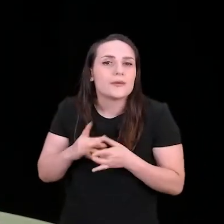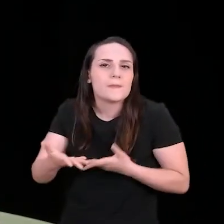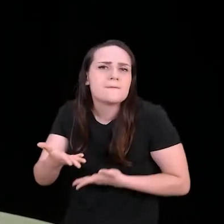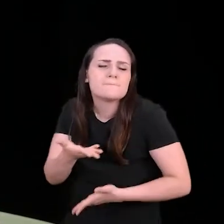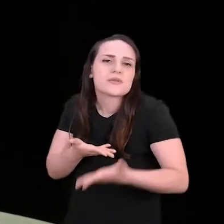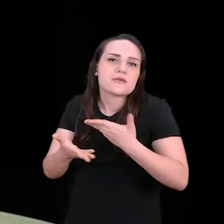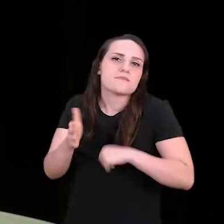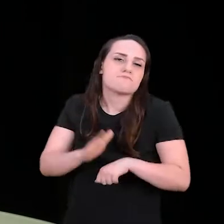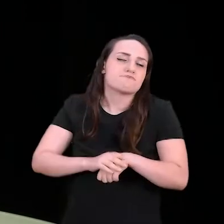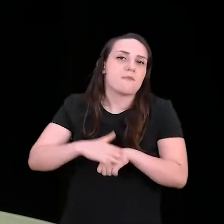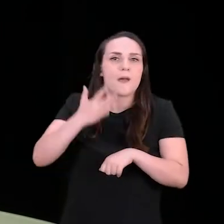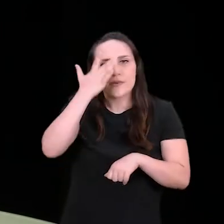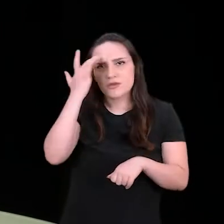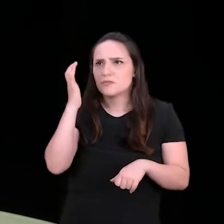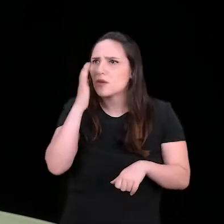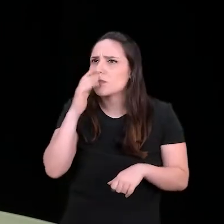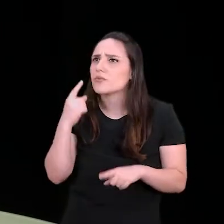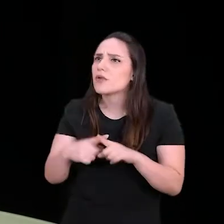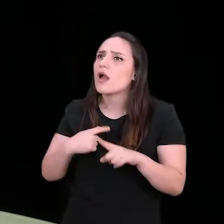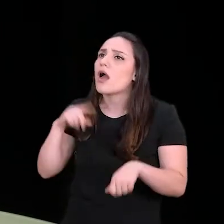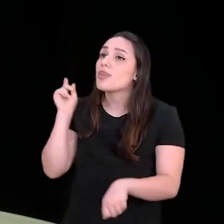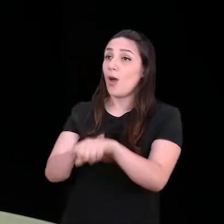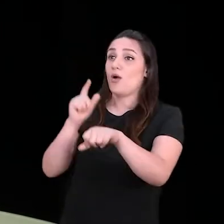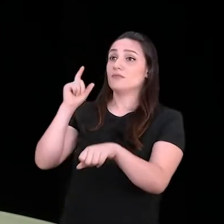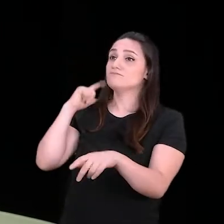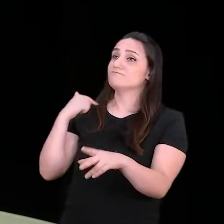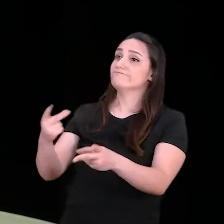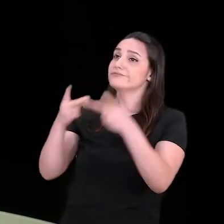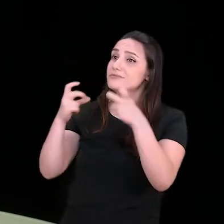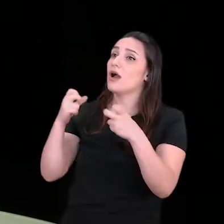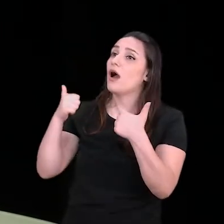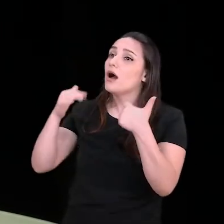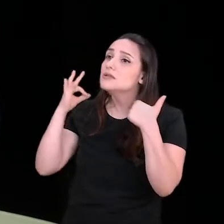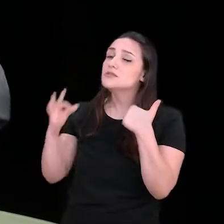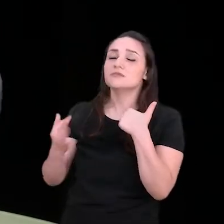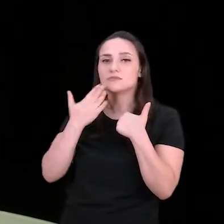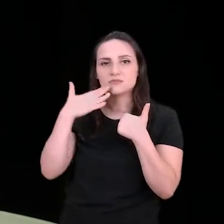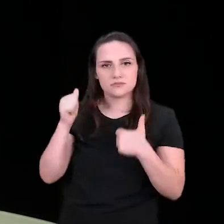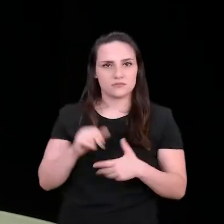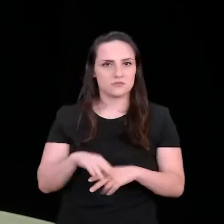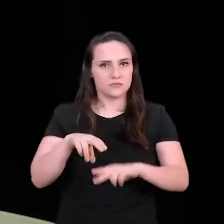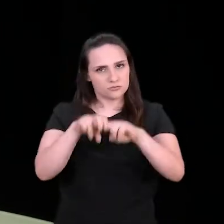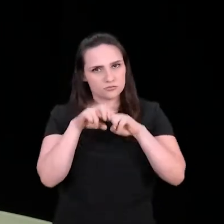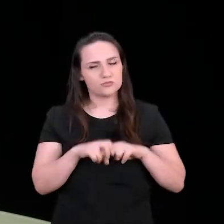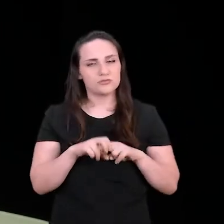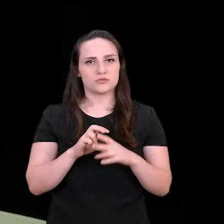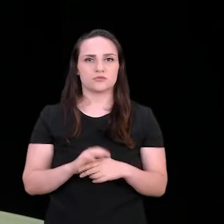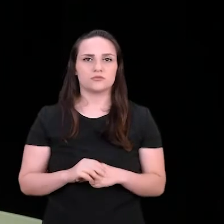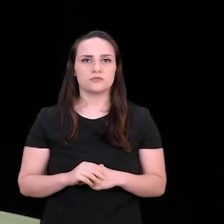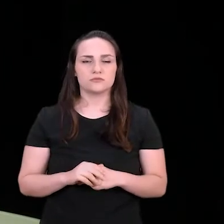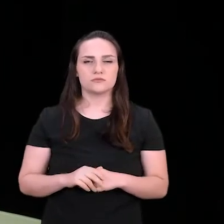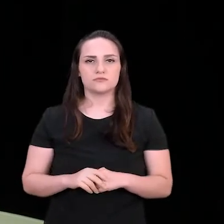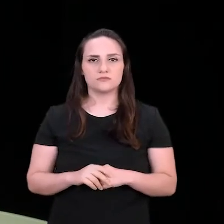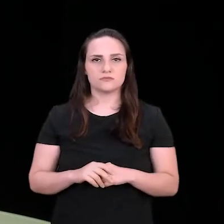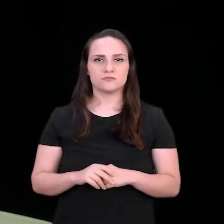está assistindo, né? Porque aquilo realmente está acontecendo naquele mesmo momento, né? E a gente vai pensar em